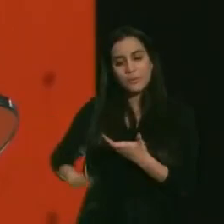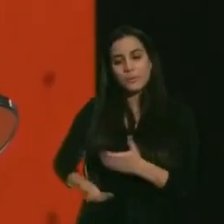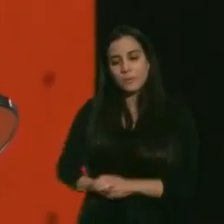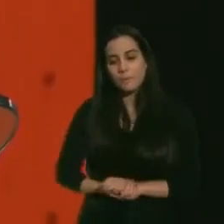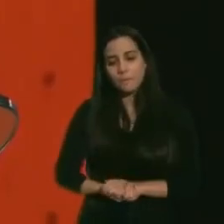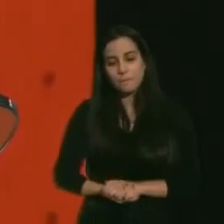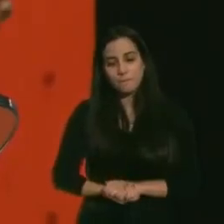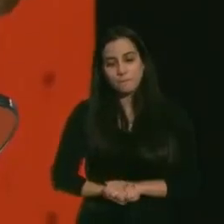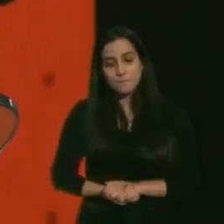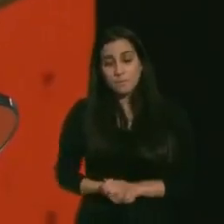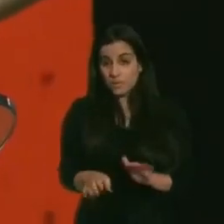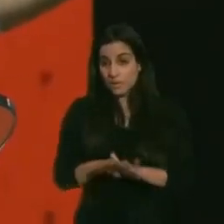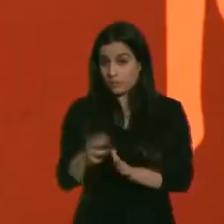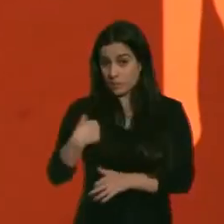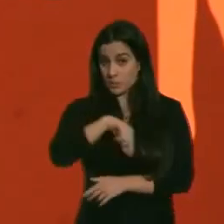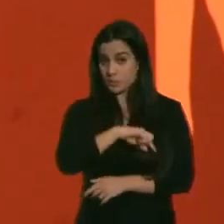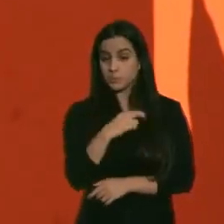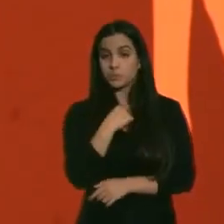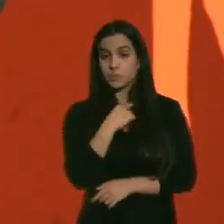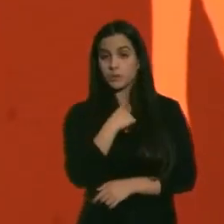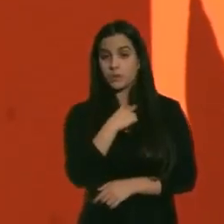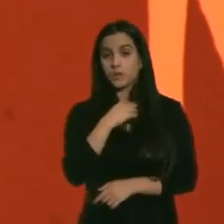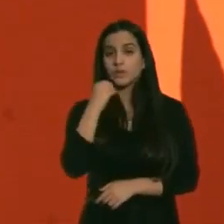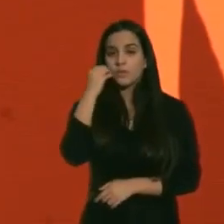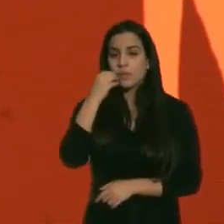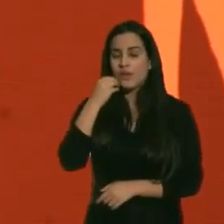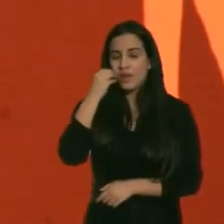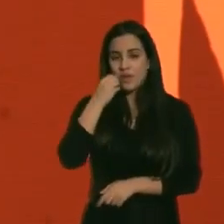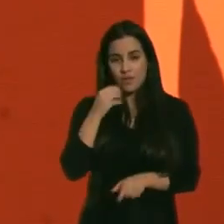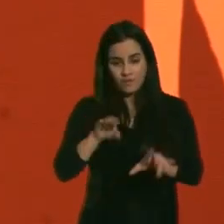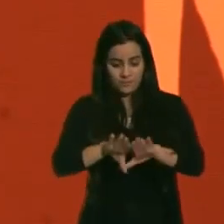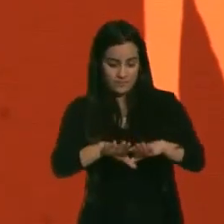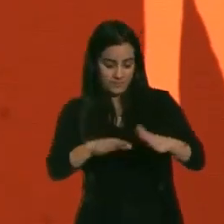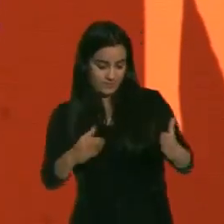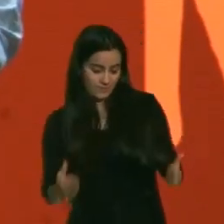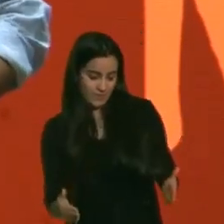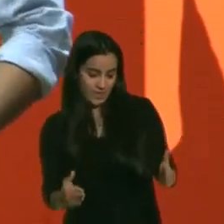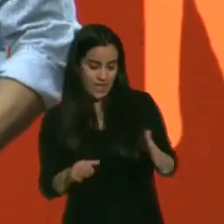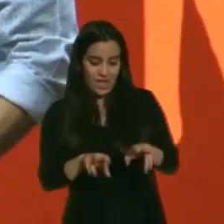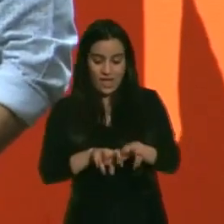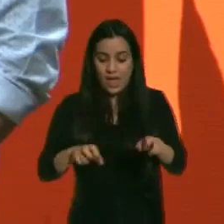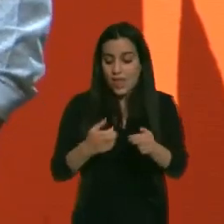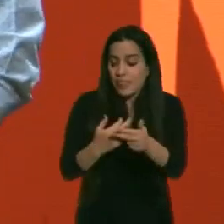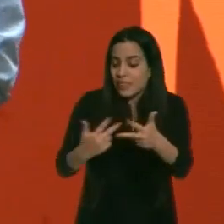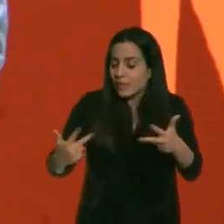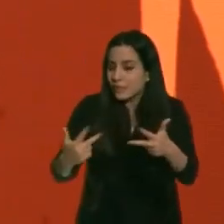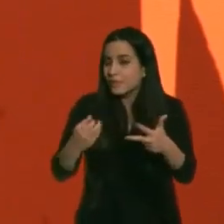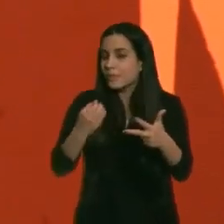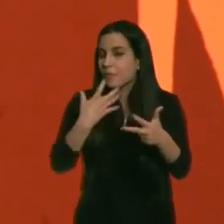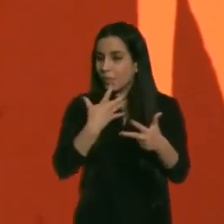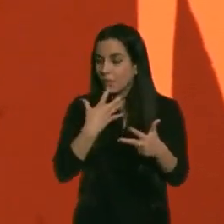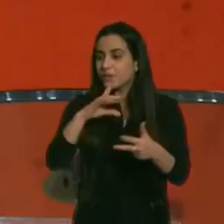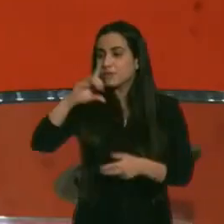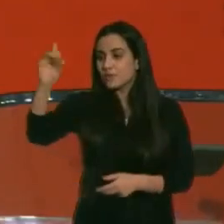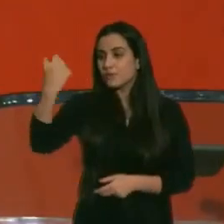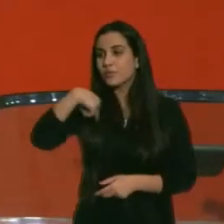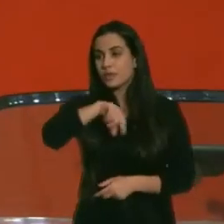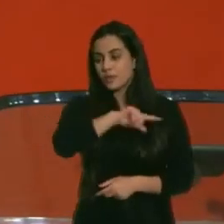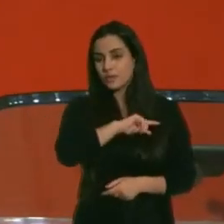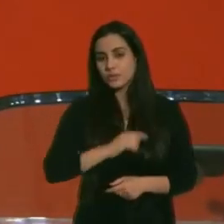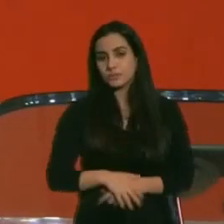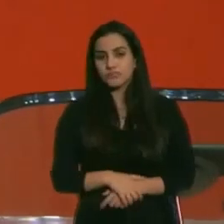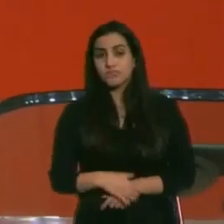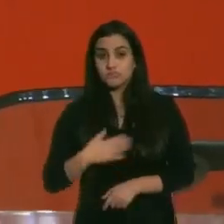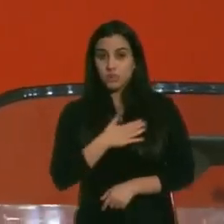Também não temos provado do banquete de Deus, porque nos contentamos com migalhas. Eu gosto